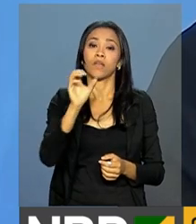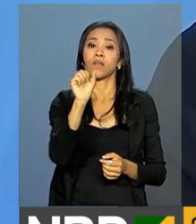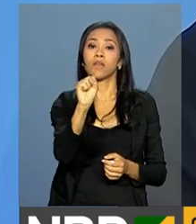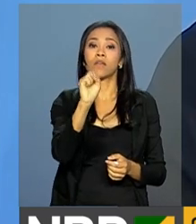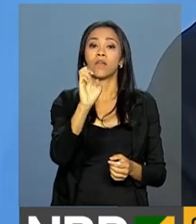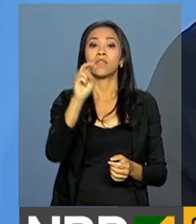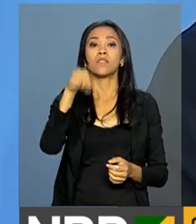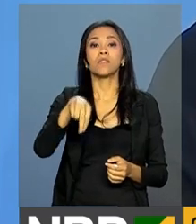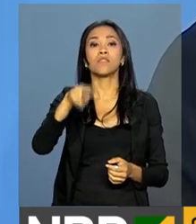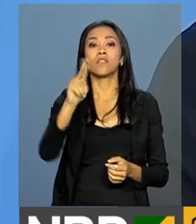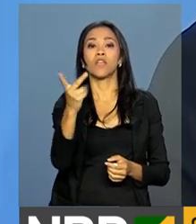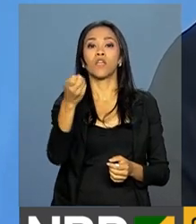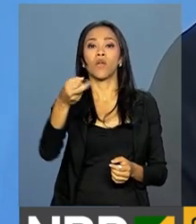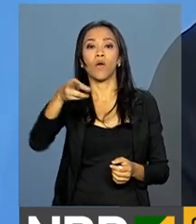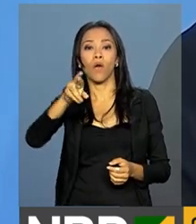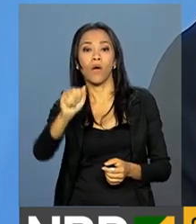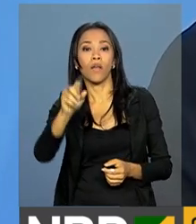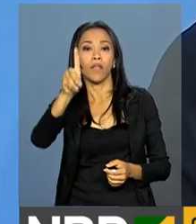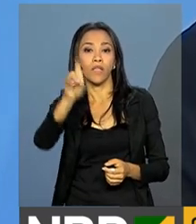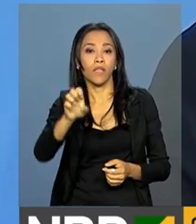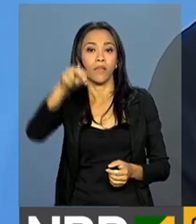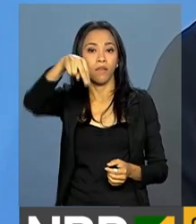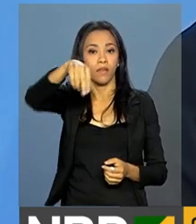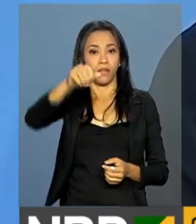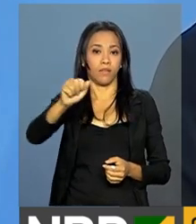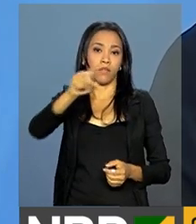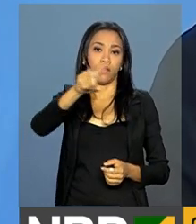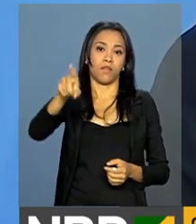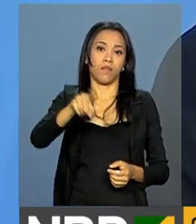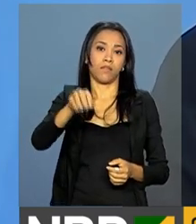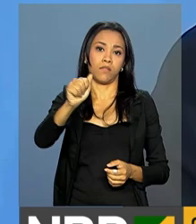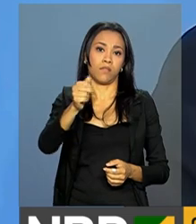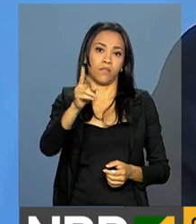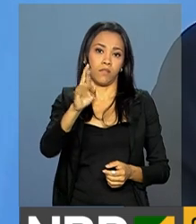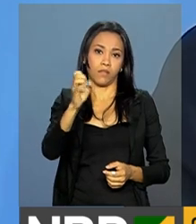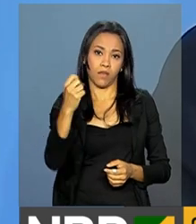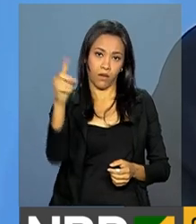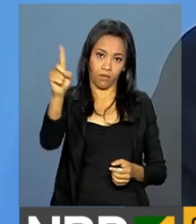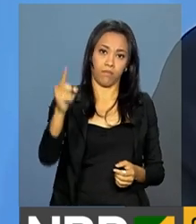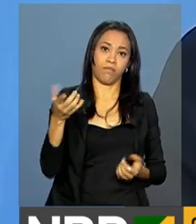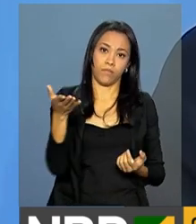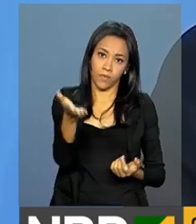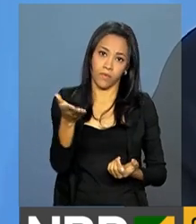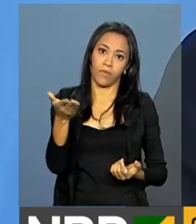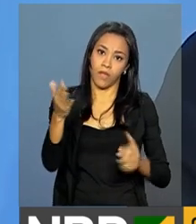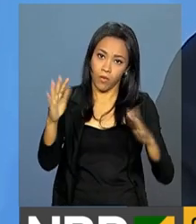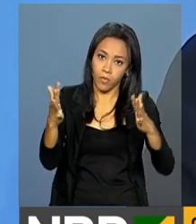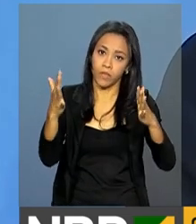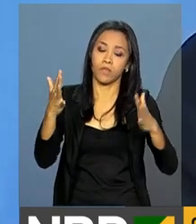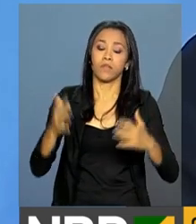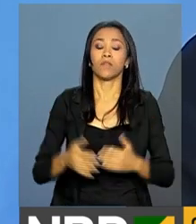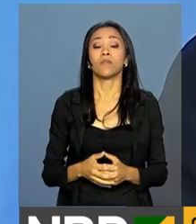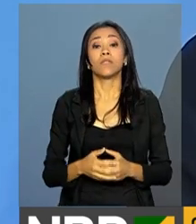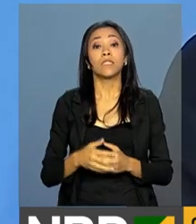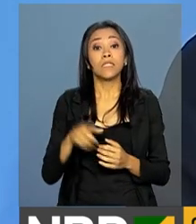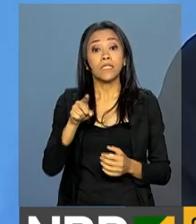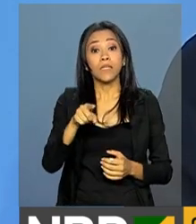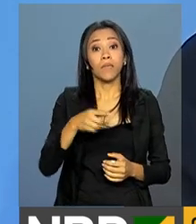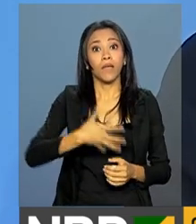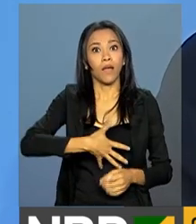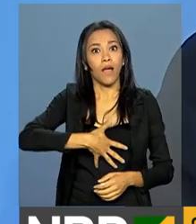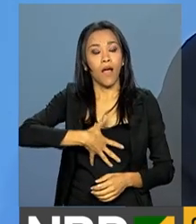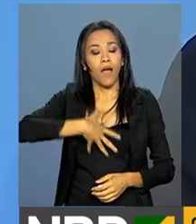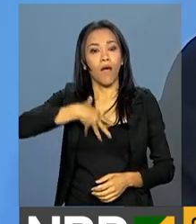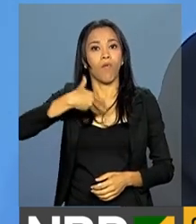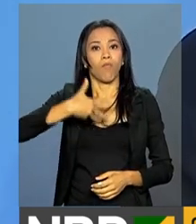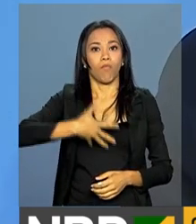Devo dizer, Dom Alberto, que eu saio com a alma... saio animado, né? Eu tenho dito sempre que alma, ânima, né? Alma vem de